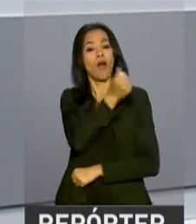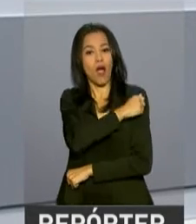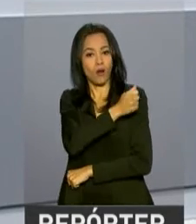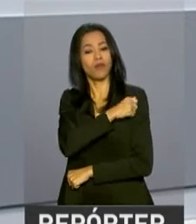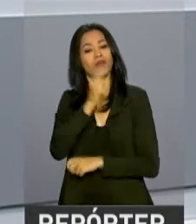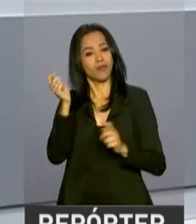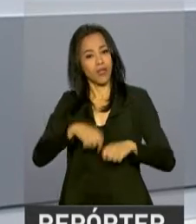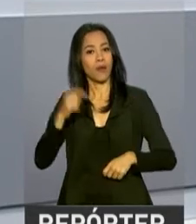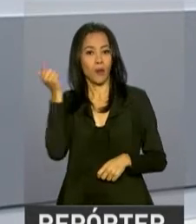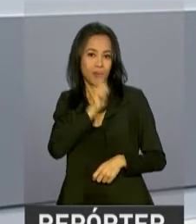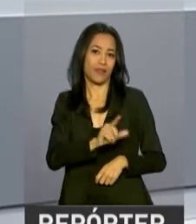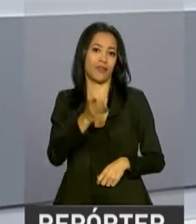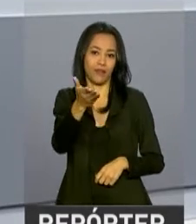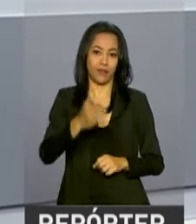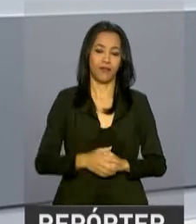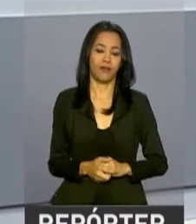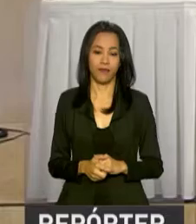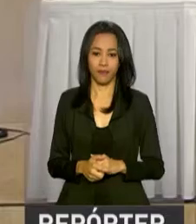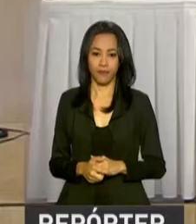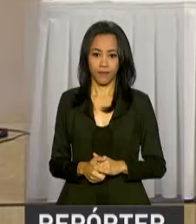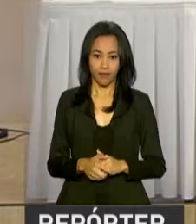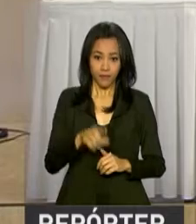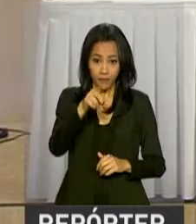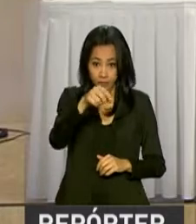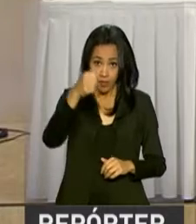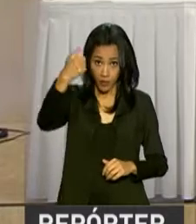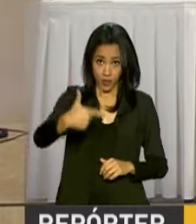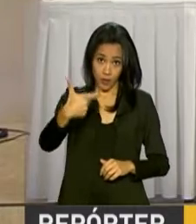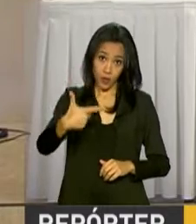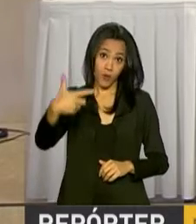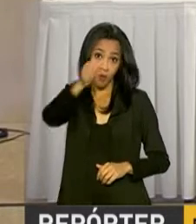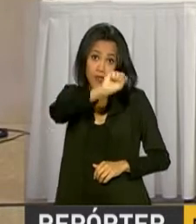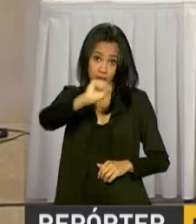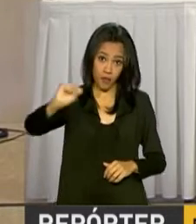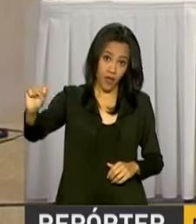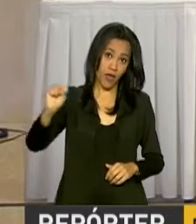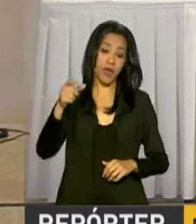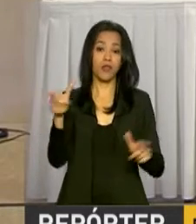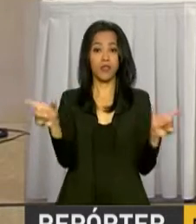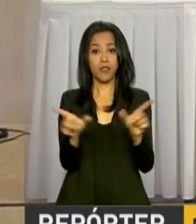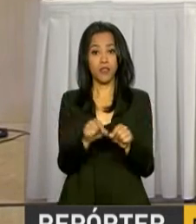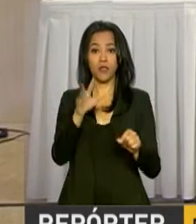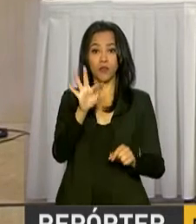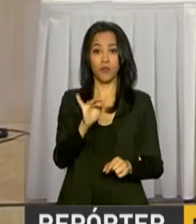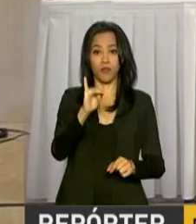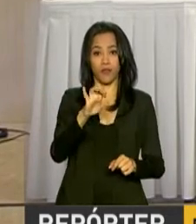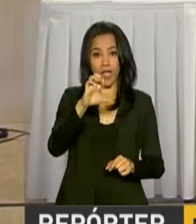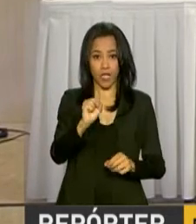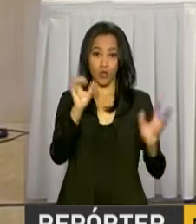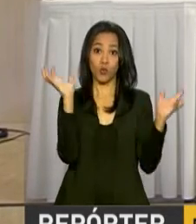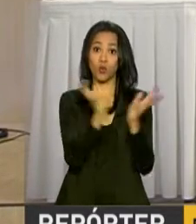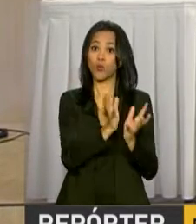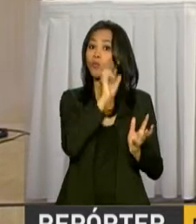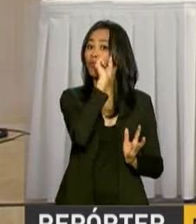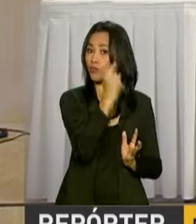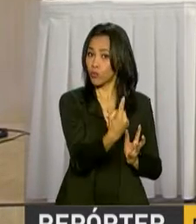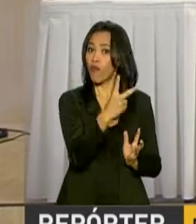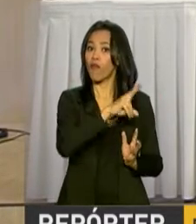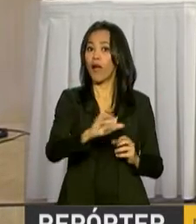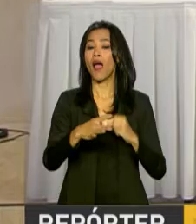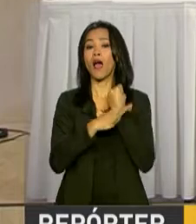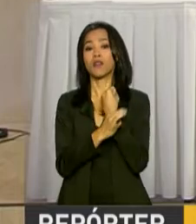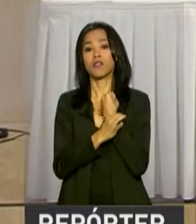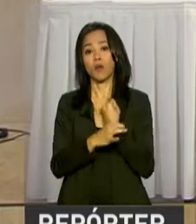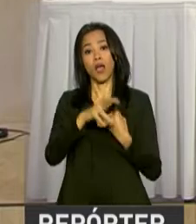modalidade a partir do segundo semestre o fies modalidade um vai garantir que pelo menos 50%